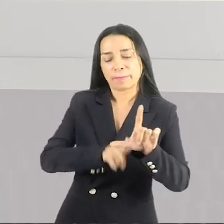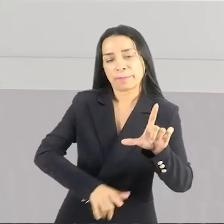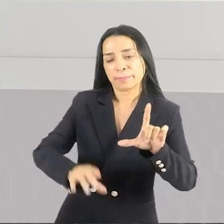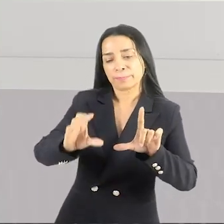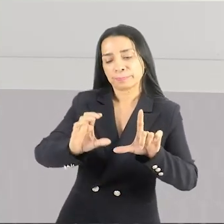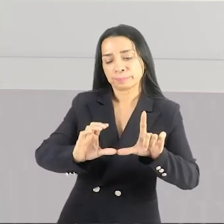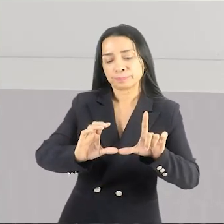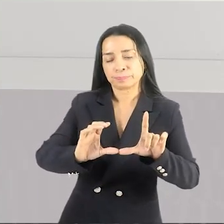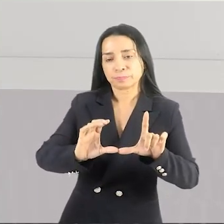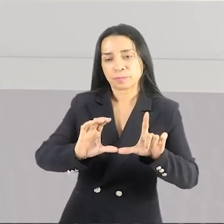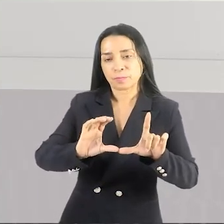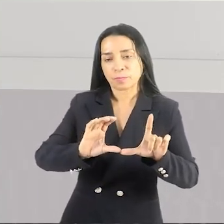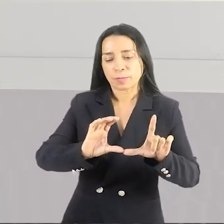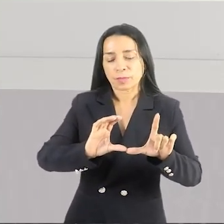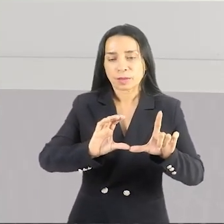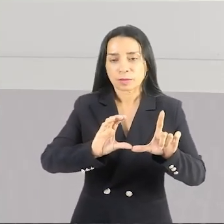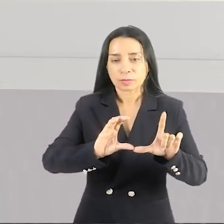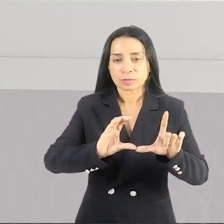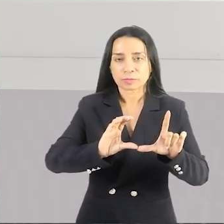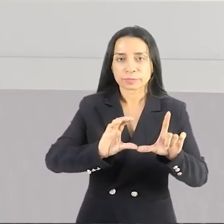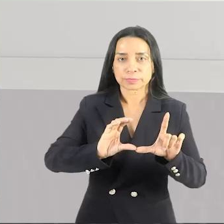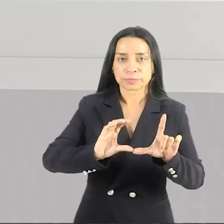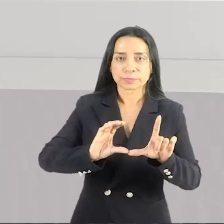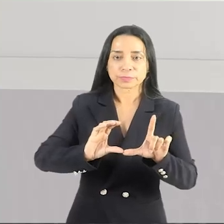a letra C de casa.